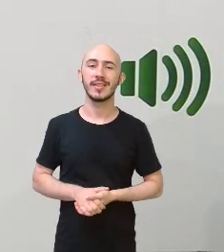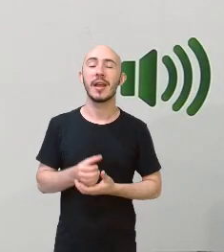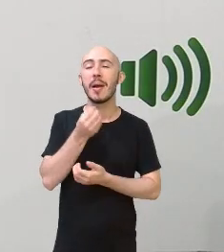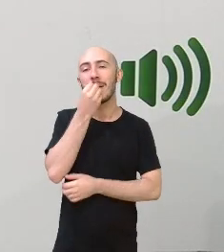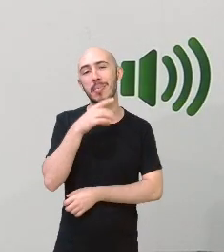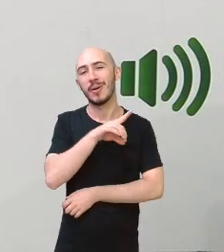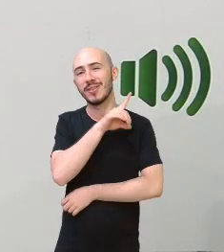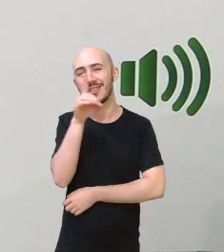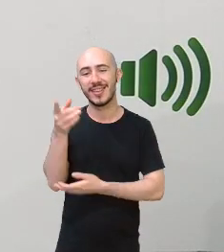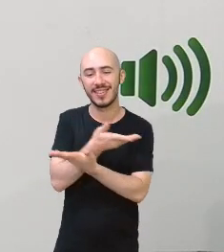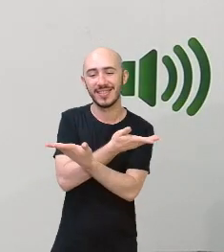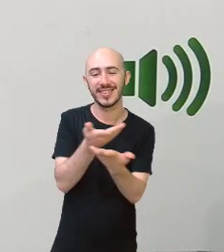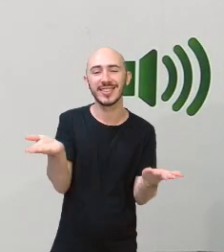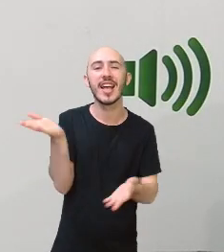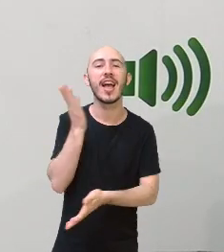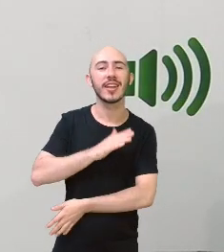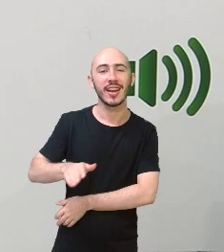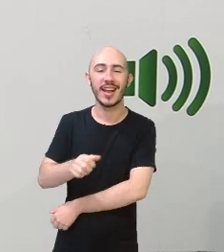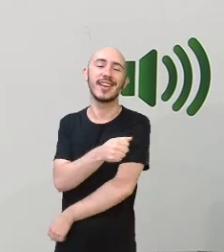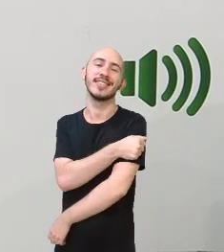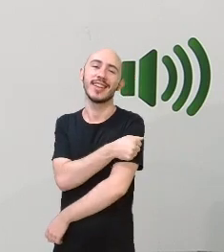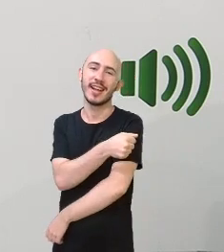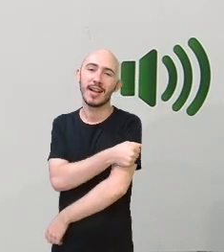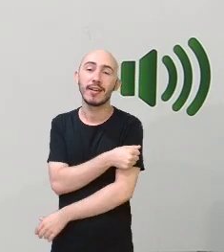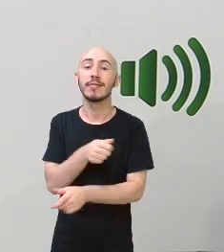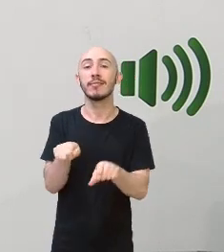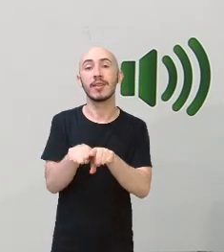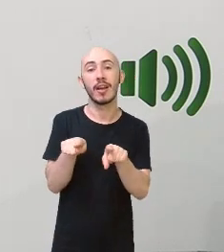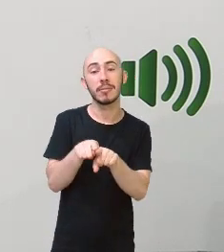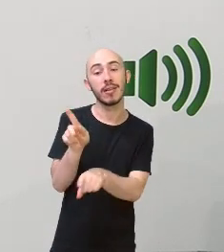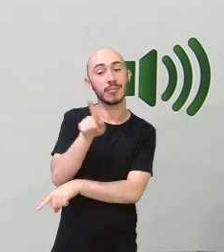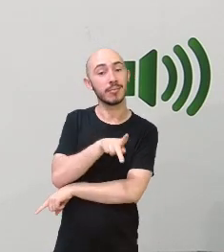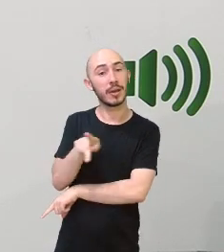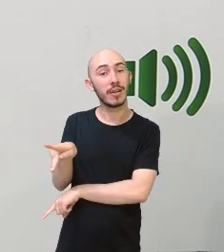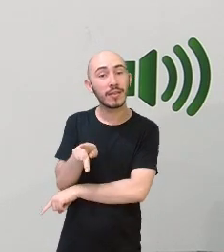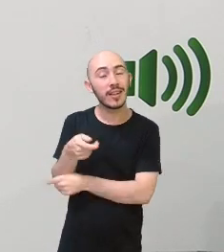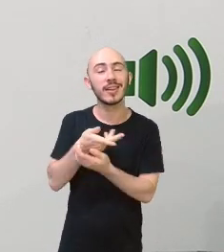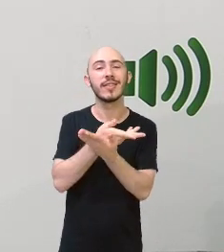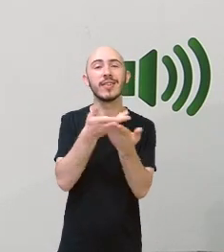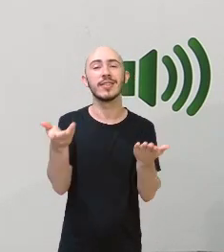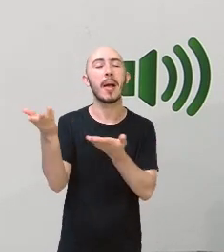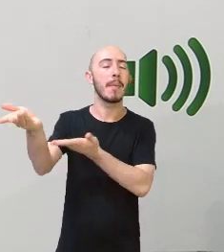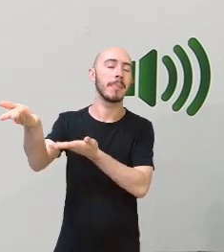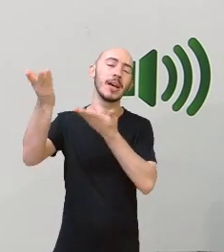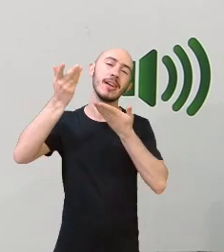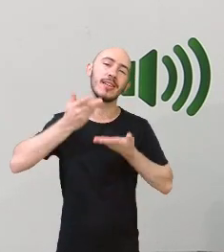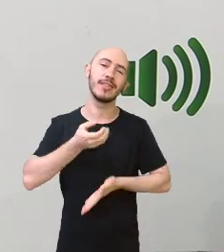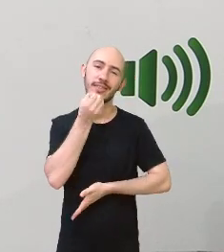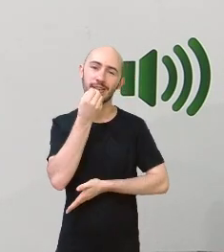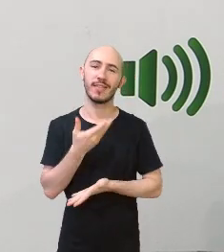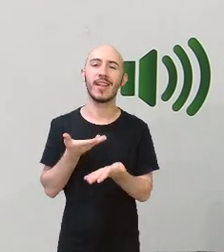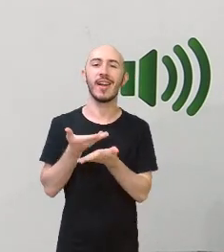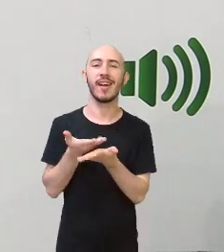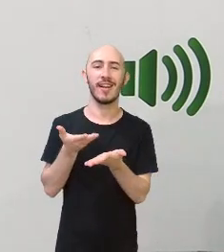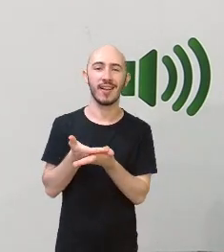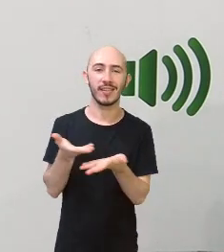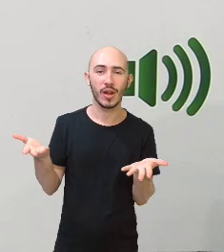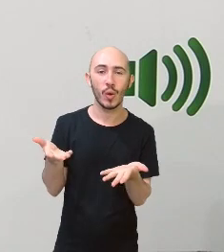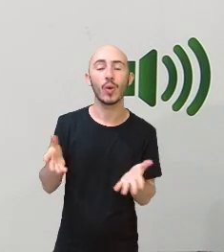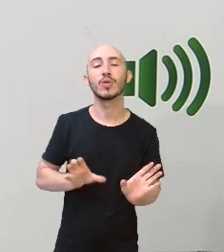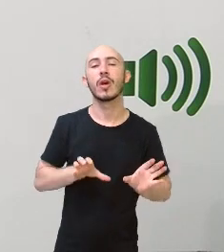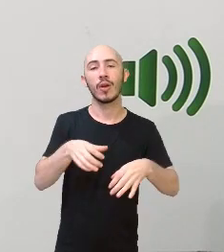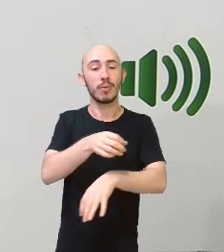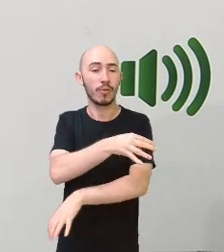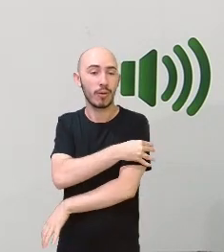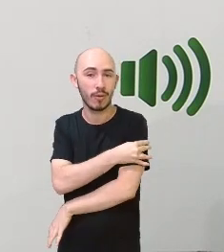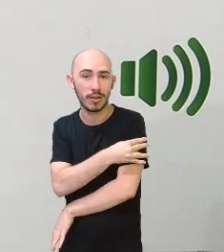Bom dia, crianças, estudantes, professores e professoras. Sejam bem-vindos à nossa aula do 4º